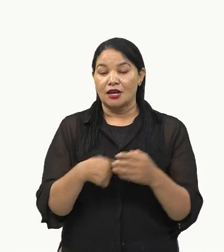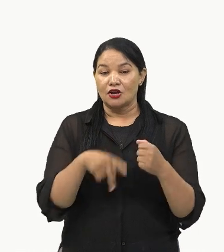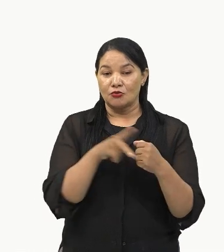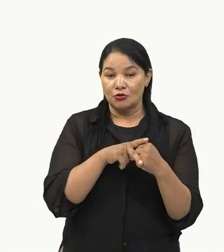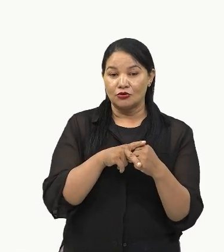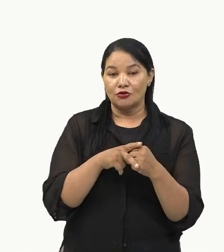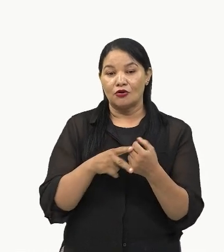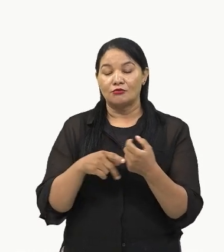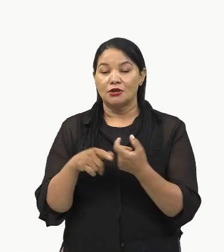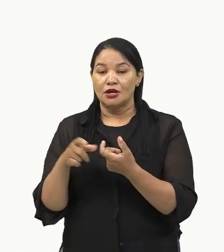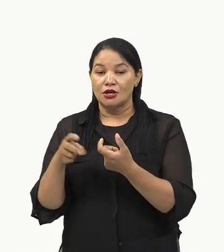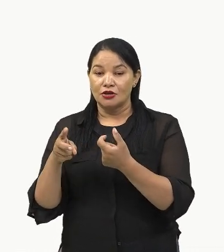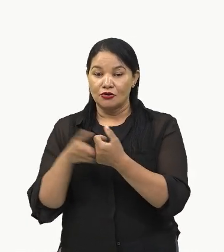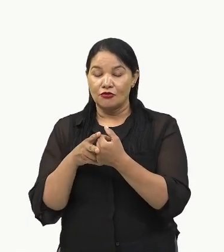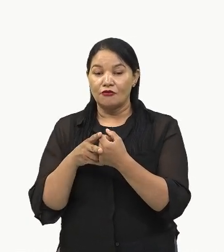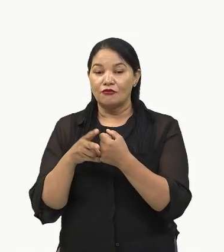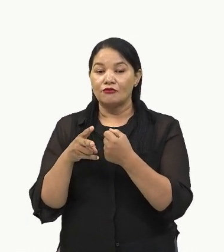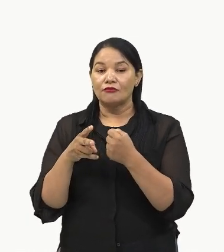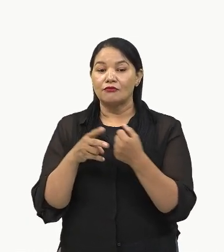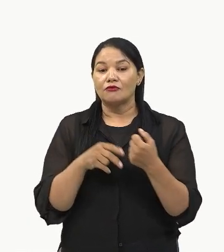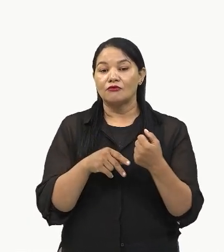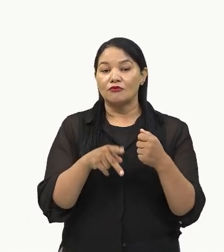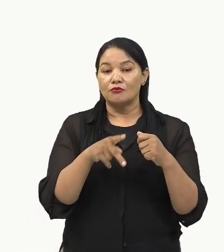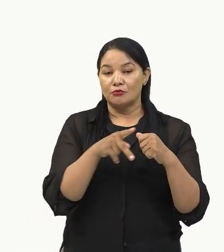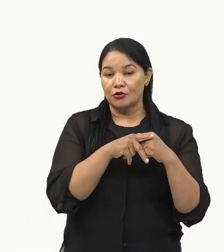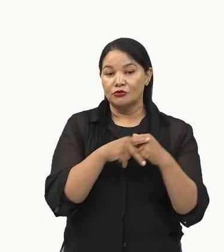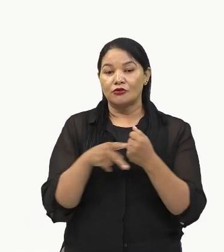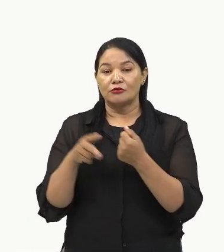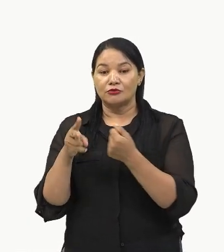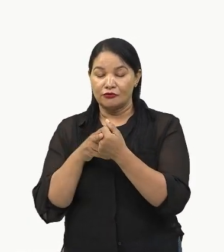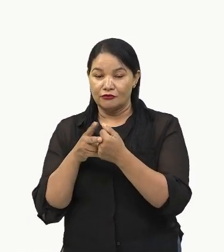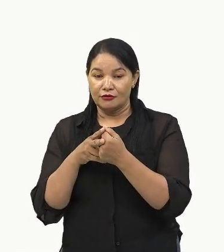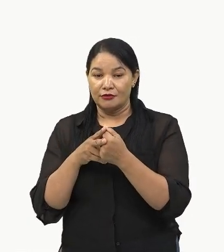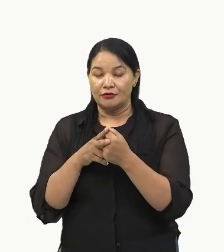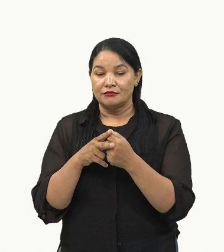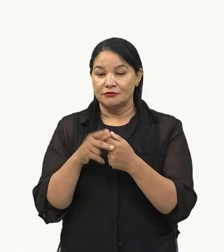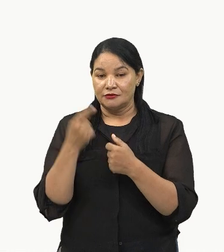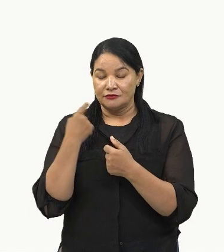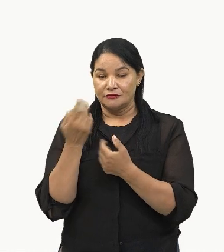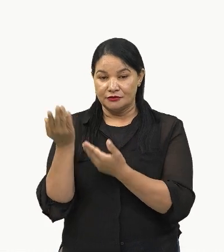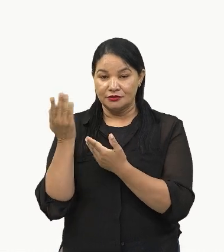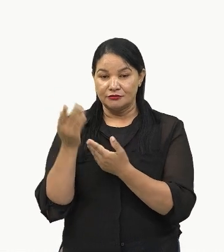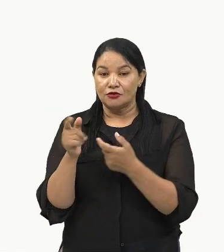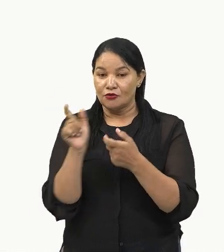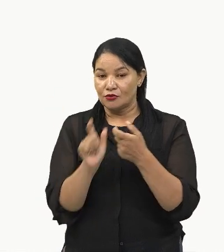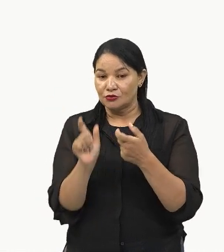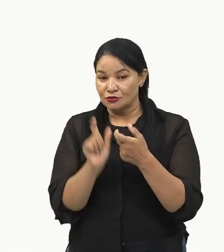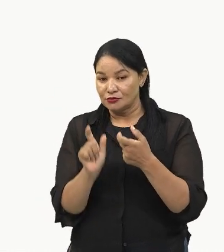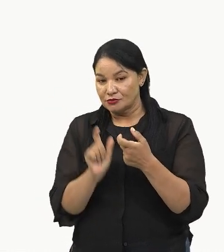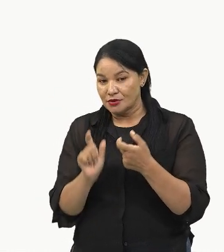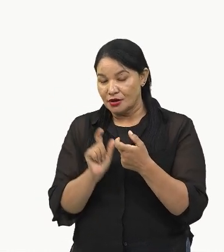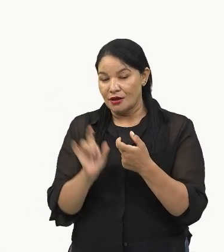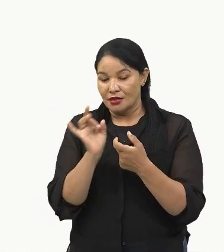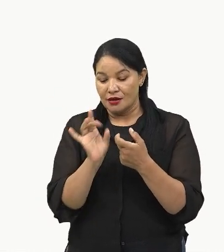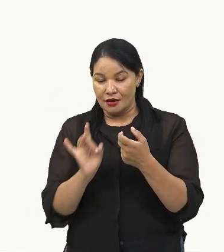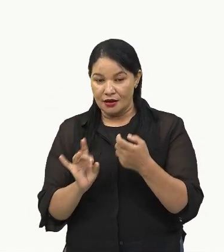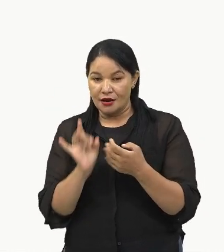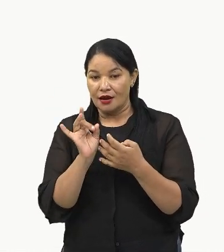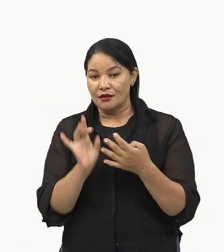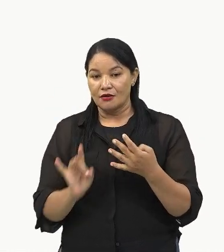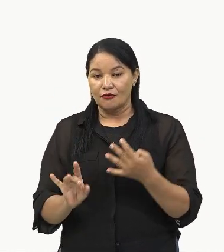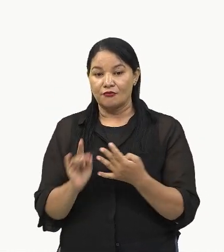né? Yo he dicho, no presente, né? Tu has dicho, él ha dicho, nosotros